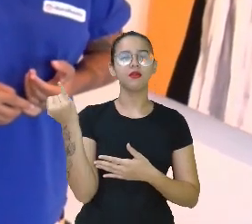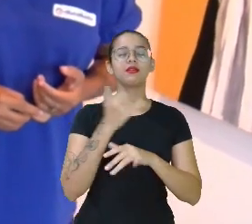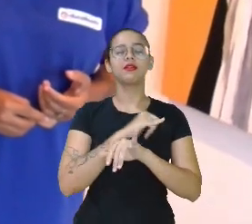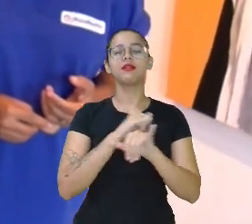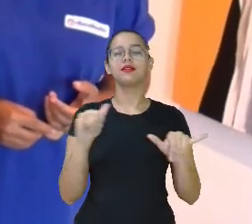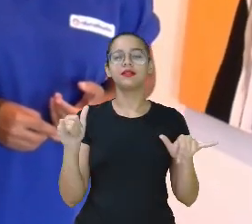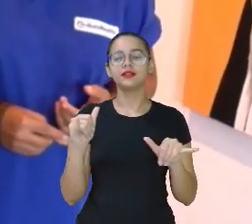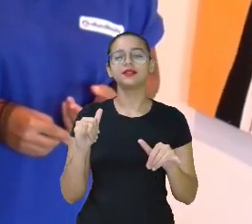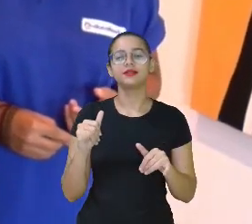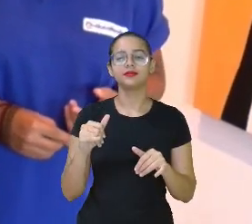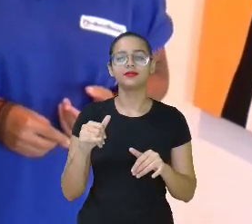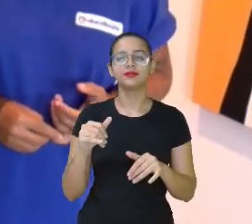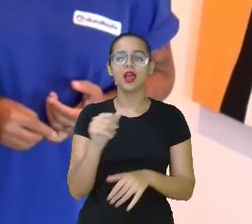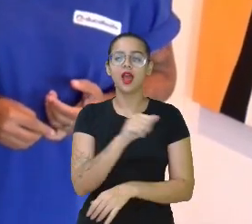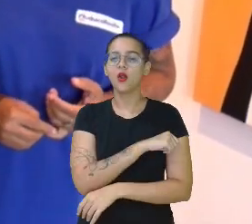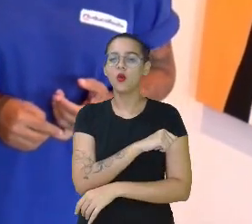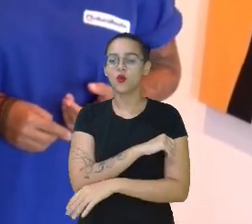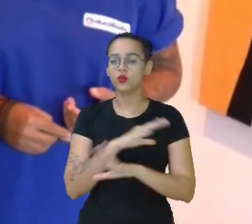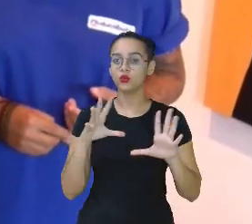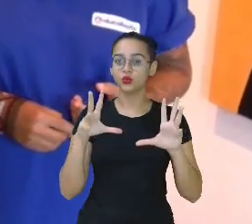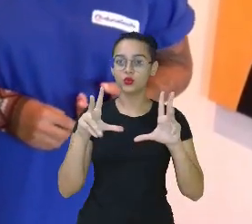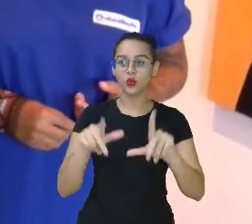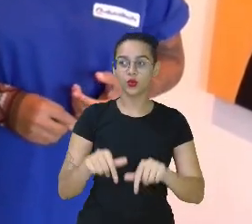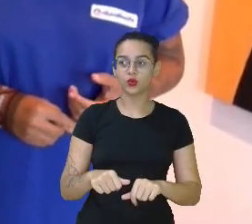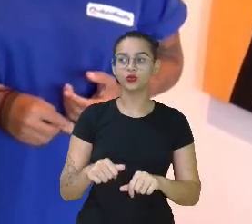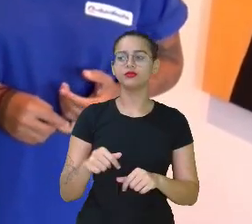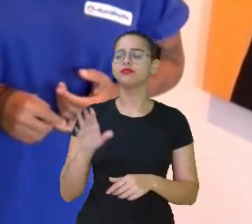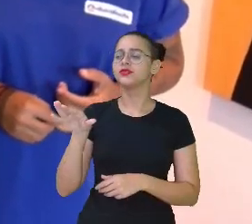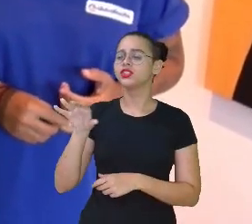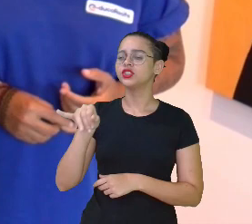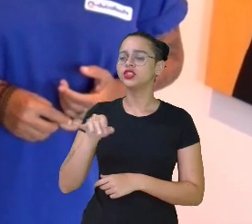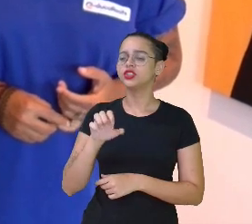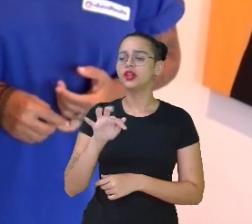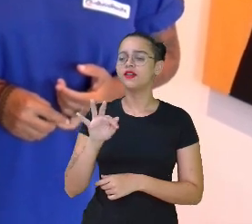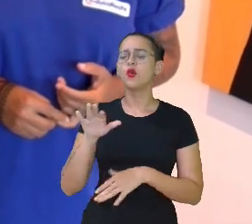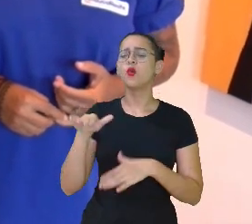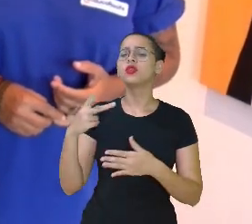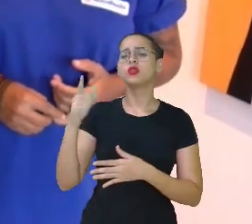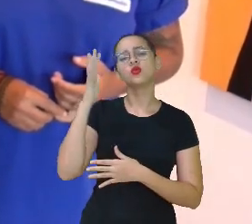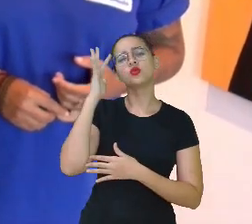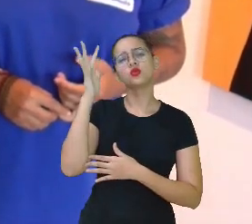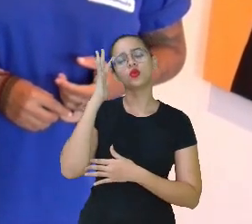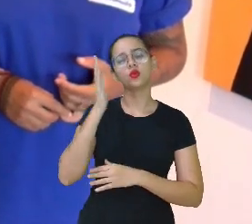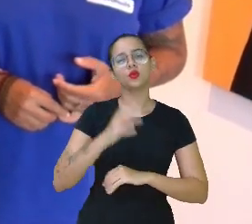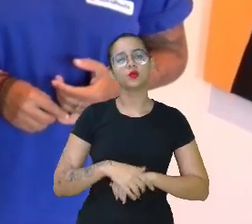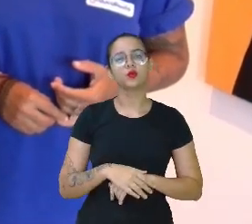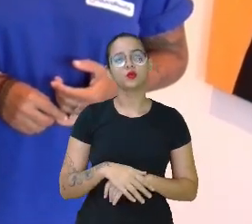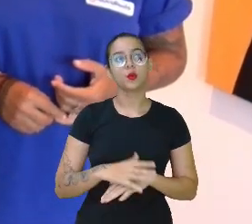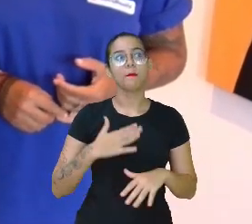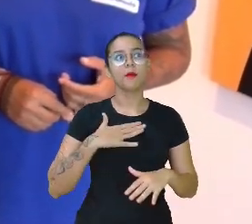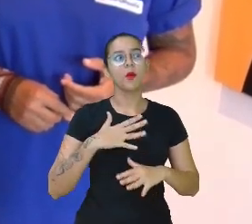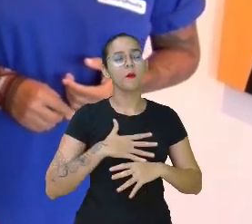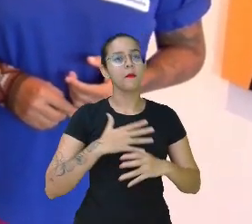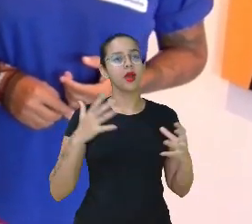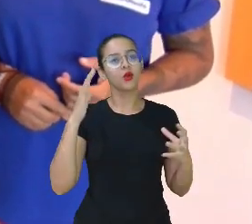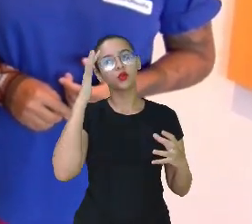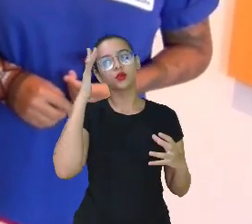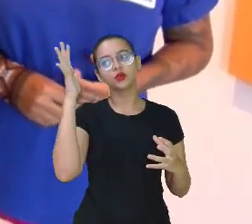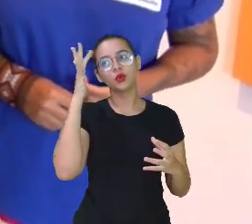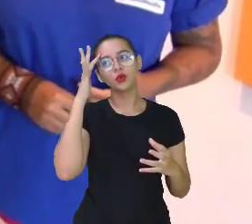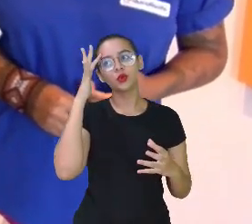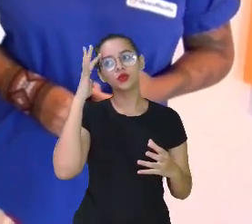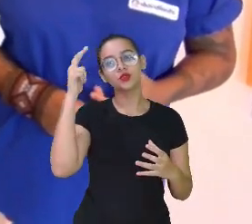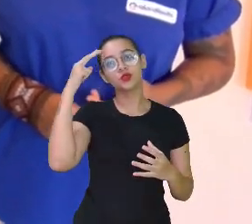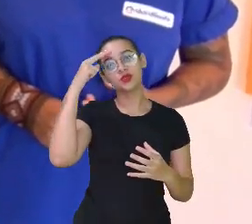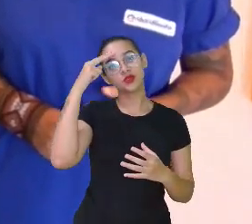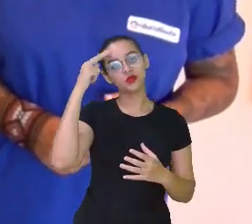nos ouvindo, né? Nossos alunos e alunas. Jeff, qual é o teu sonho? Meu maior sonho...